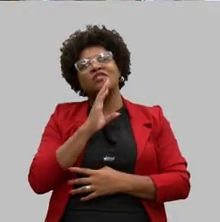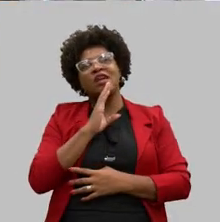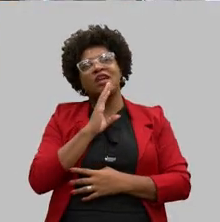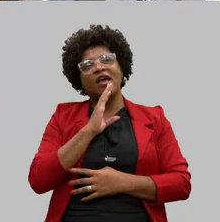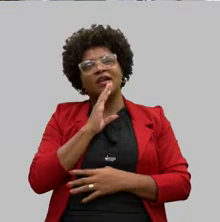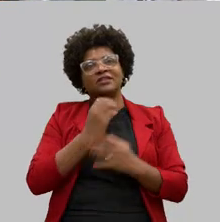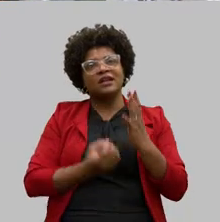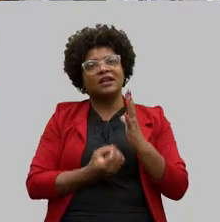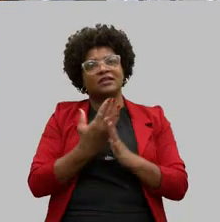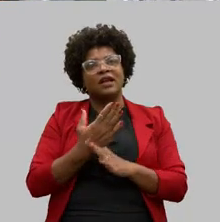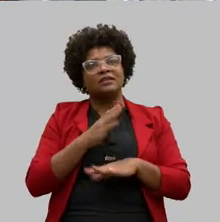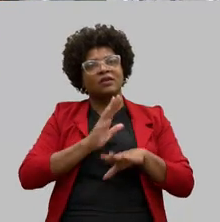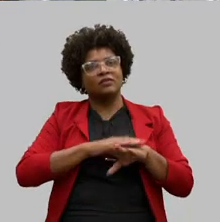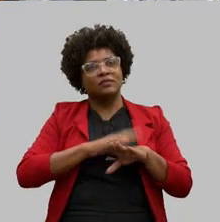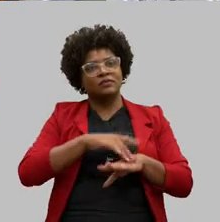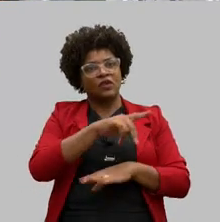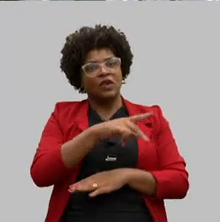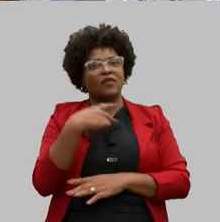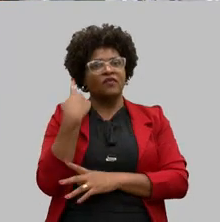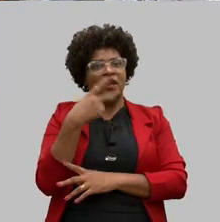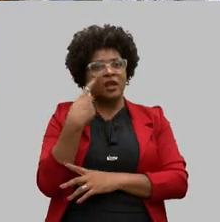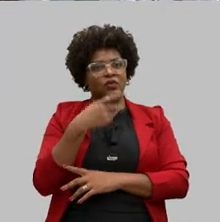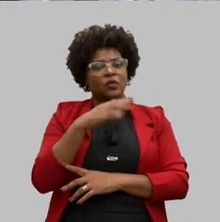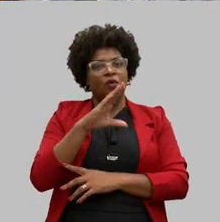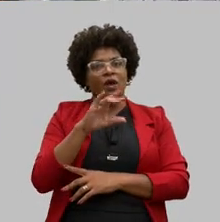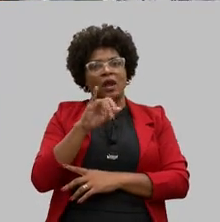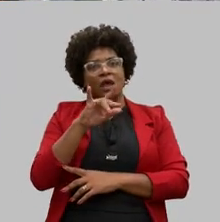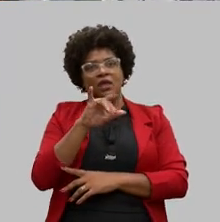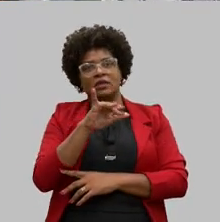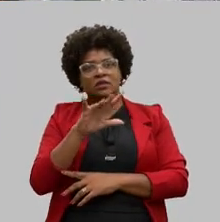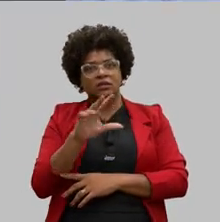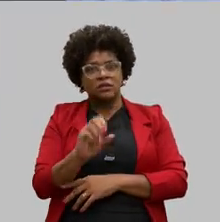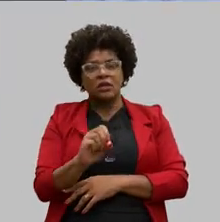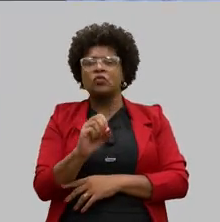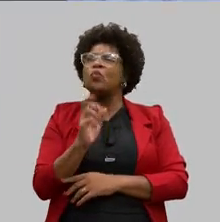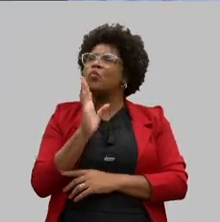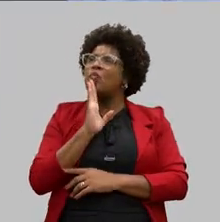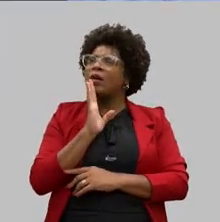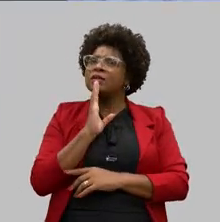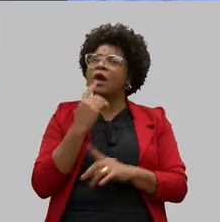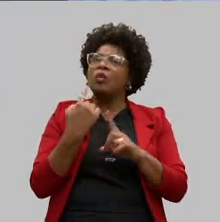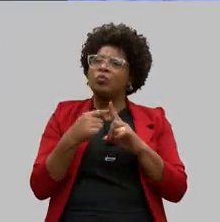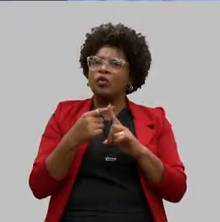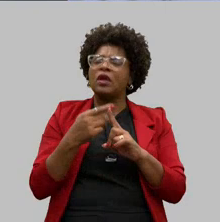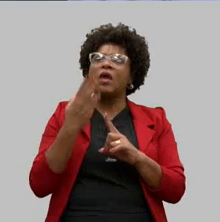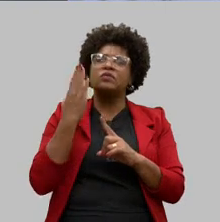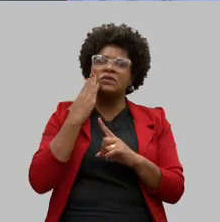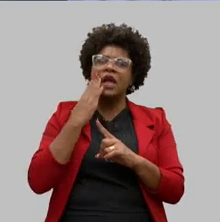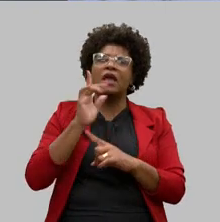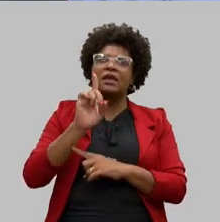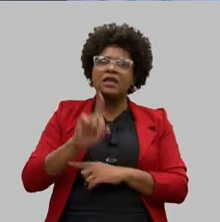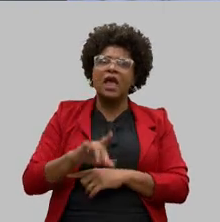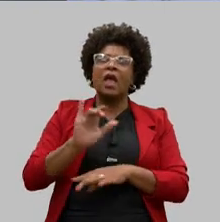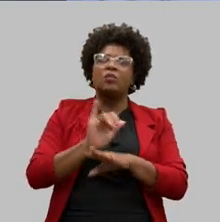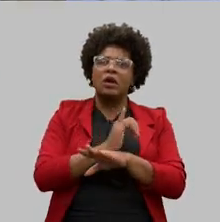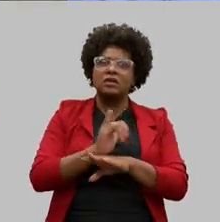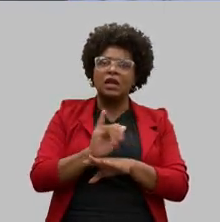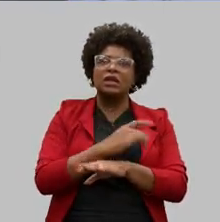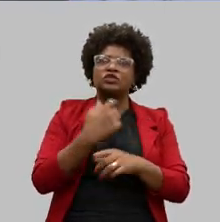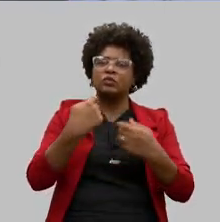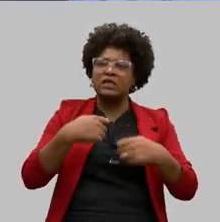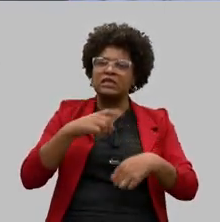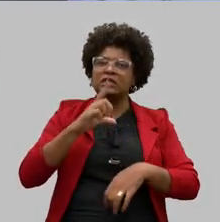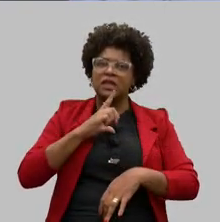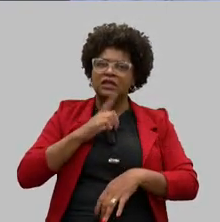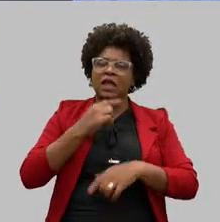vereador gleicinho conhecer que eu não tenho dúvida que é uma ferramenta que tem que ser inserida nos serviços de Educação do nosso estado